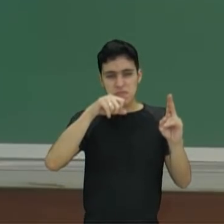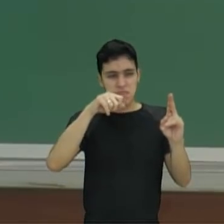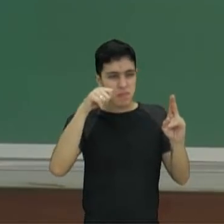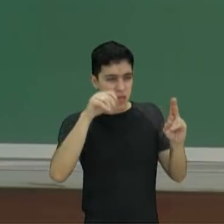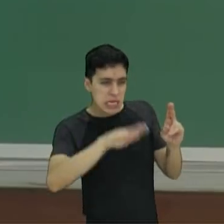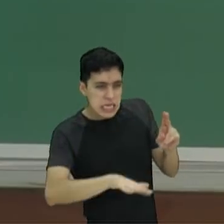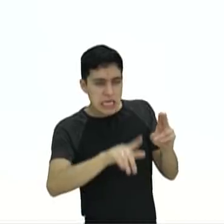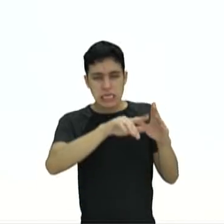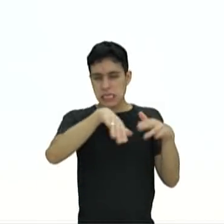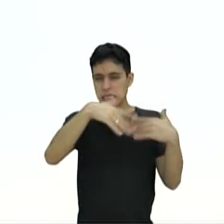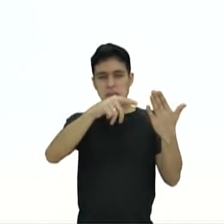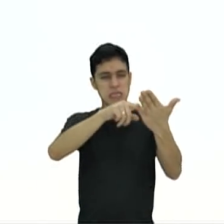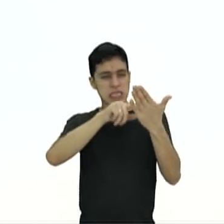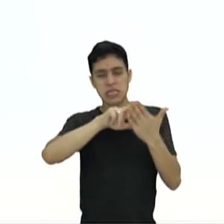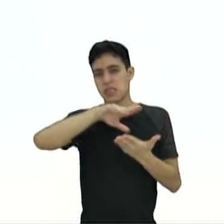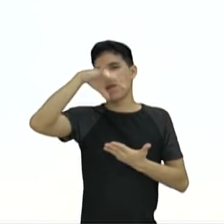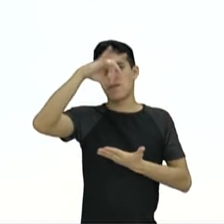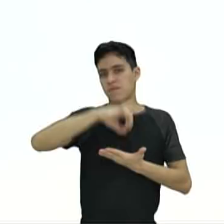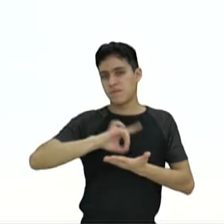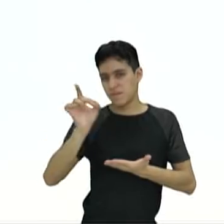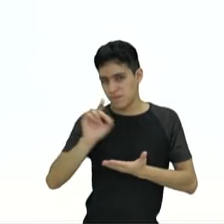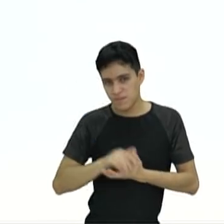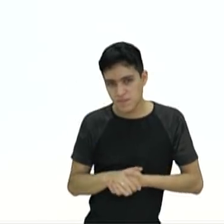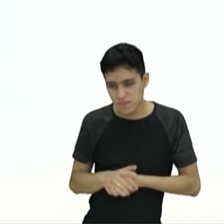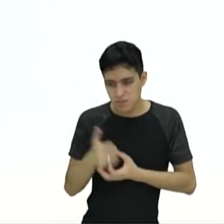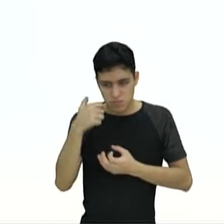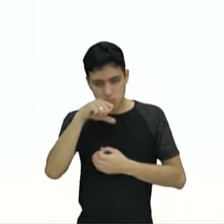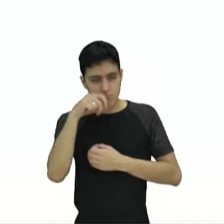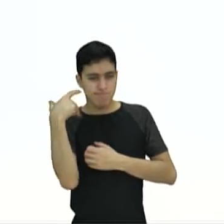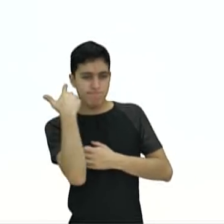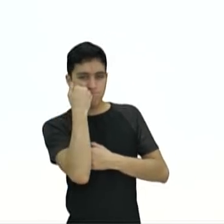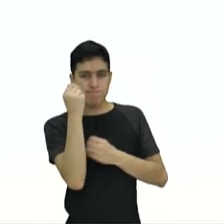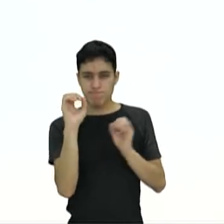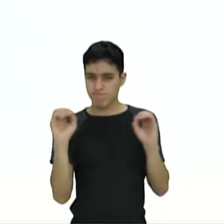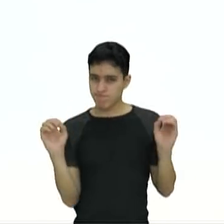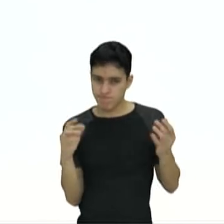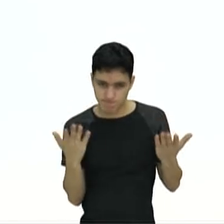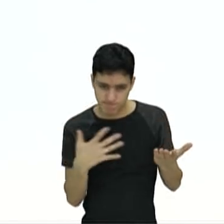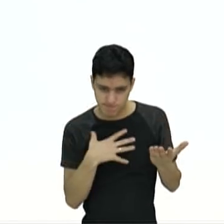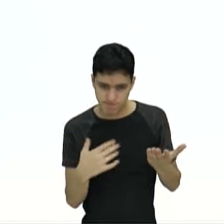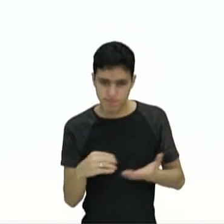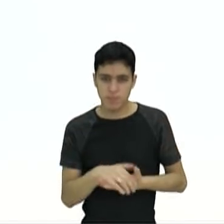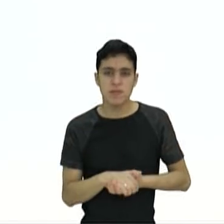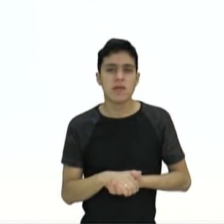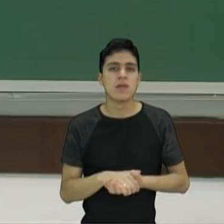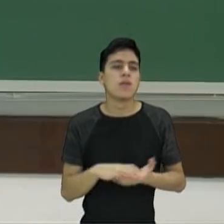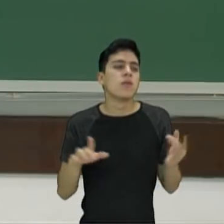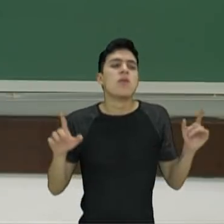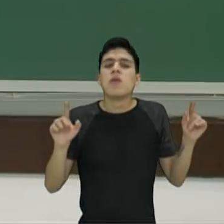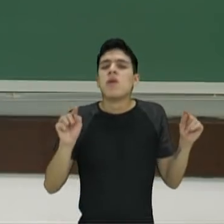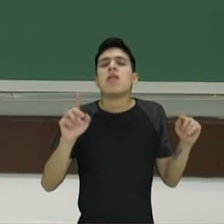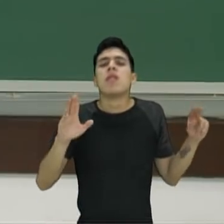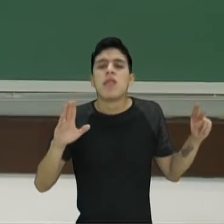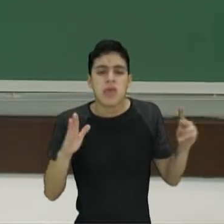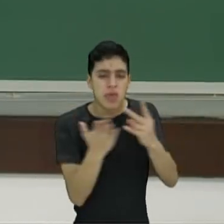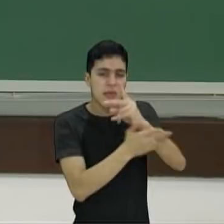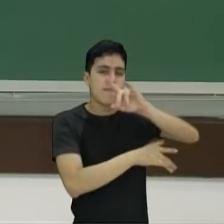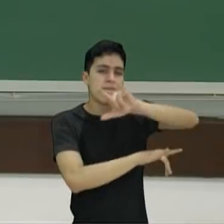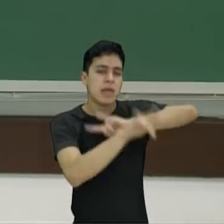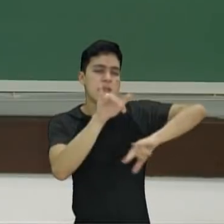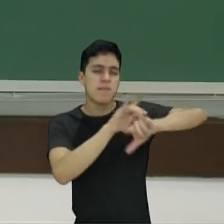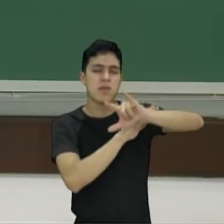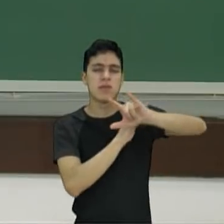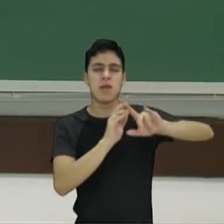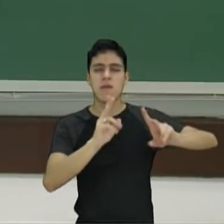que aquilo não é verdadeiro, que a mãe não aplicou nenhuma substância na filha, e sim que houve uma manipulação da imagem,